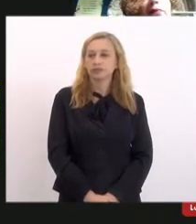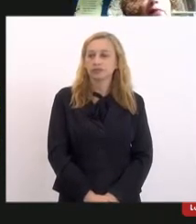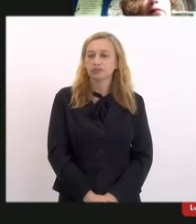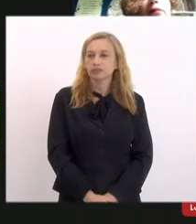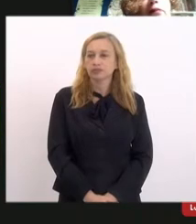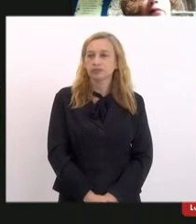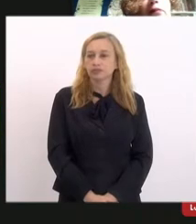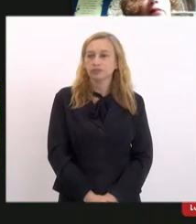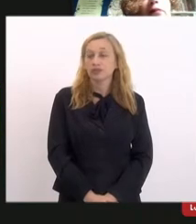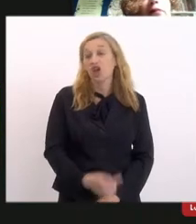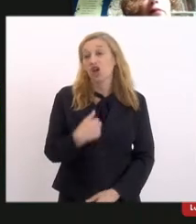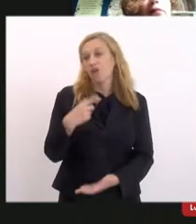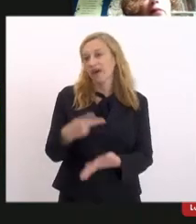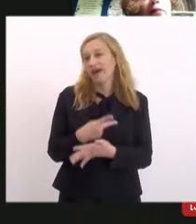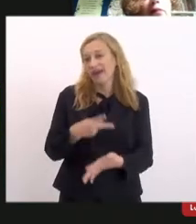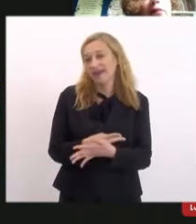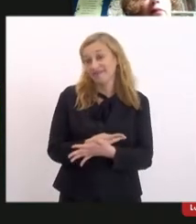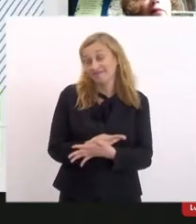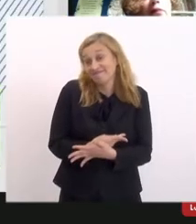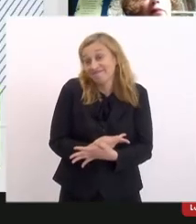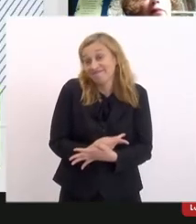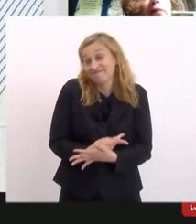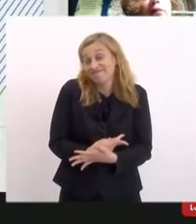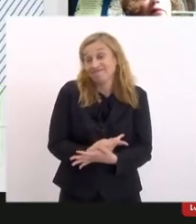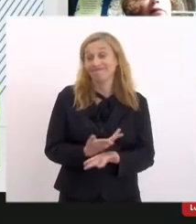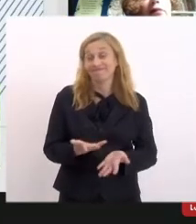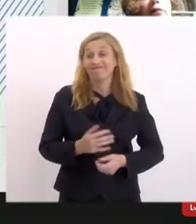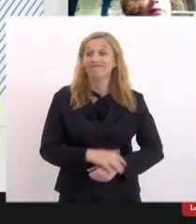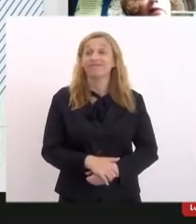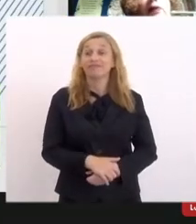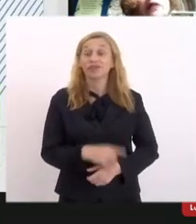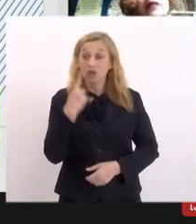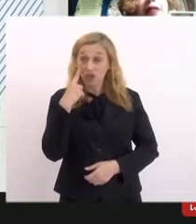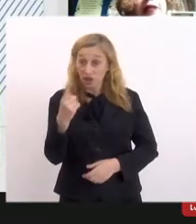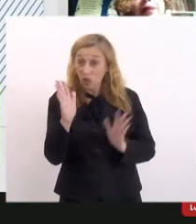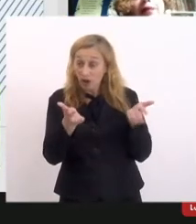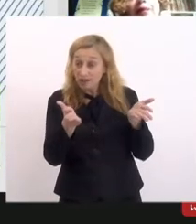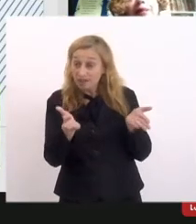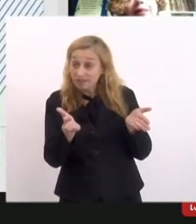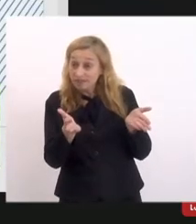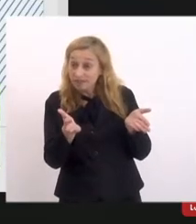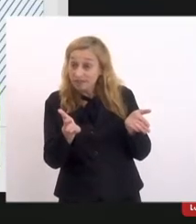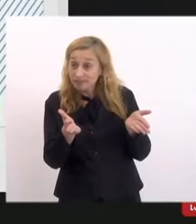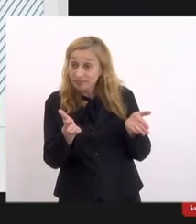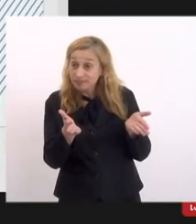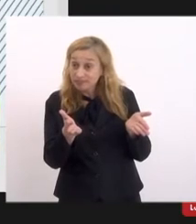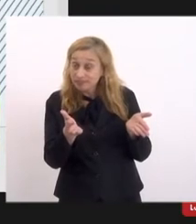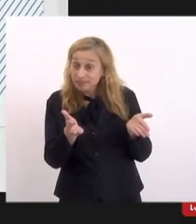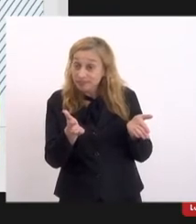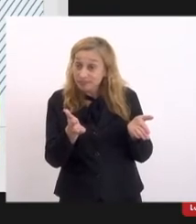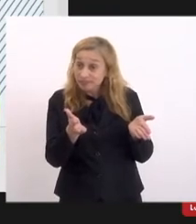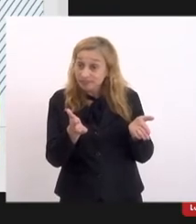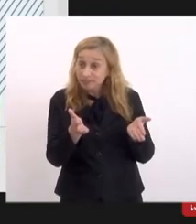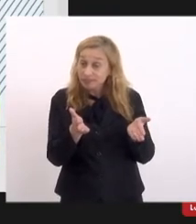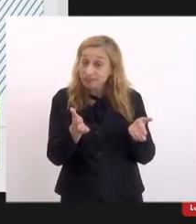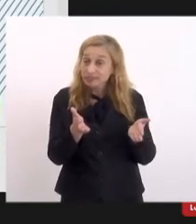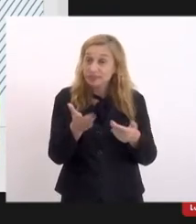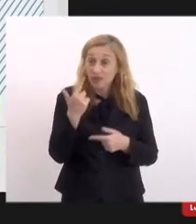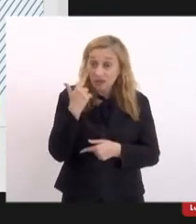Pronto, eu fiz errado aqui o procedimento. Vocês estão vendo? Entrou.